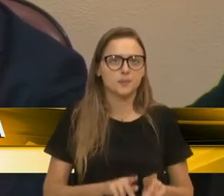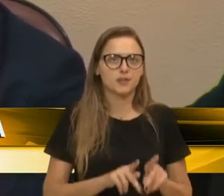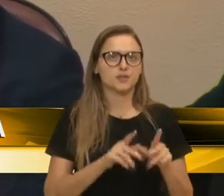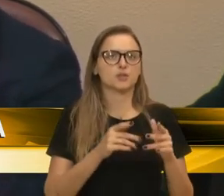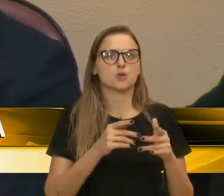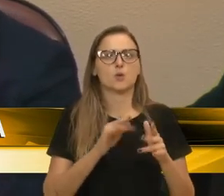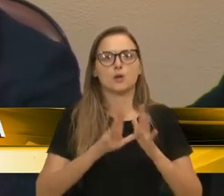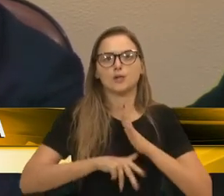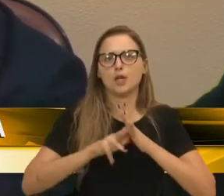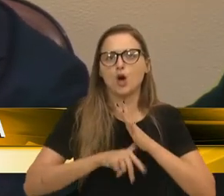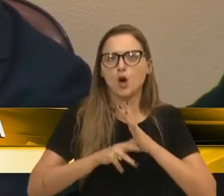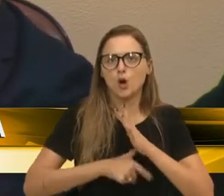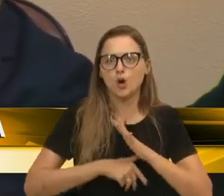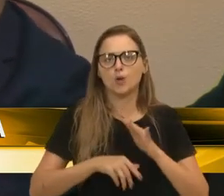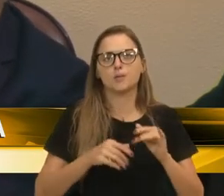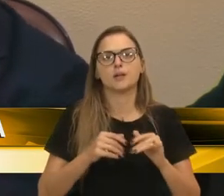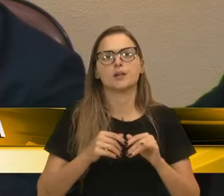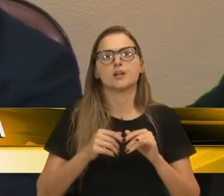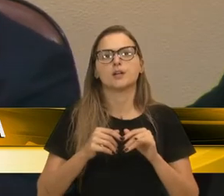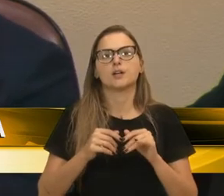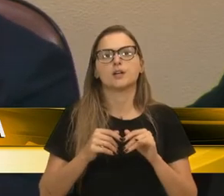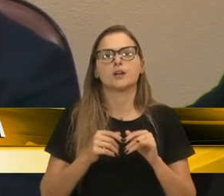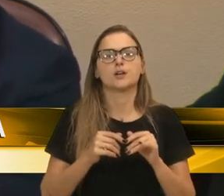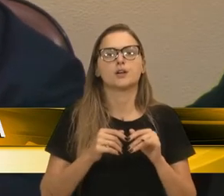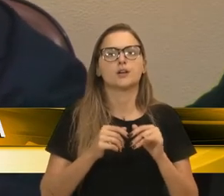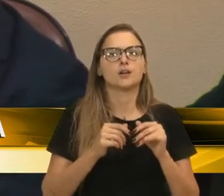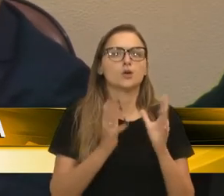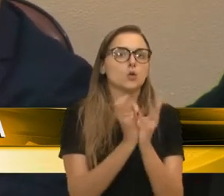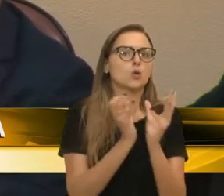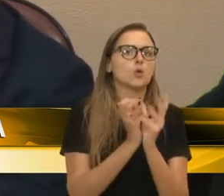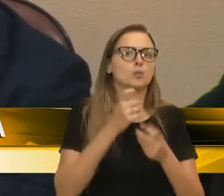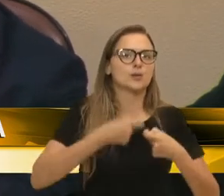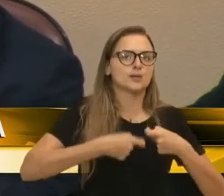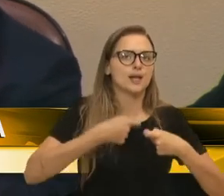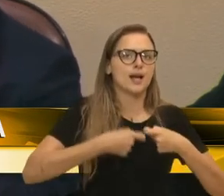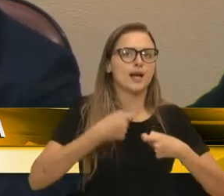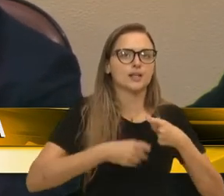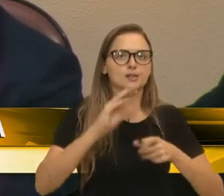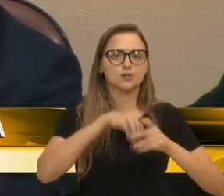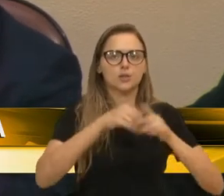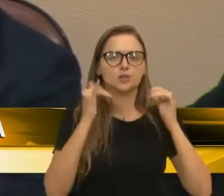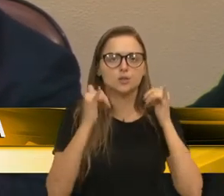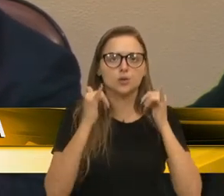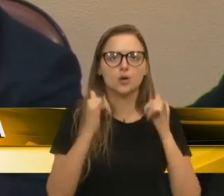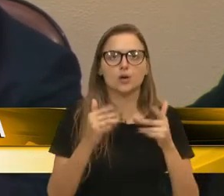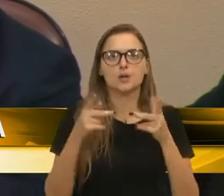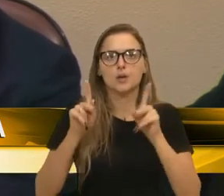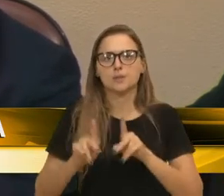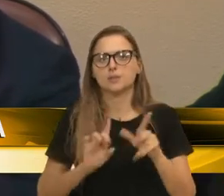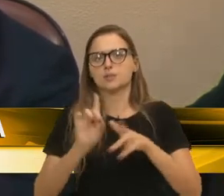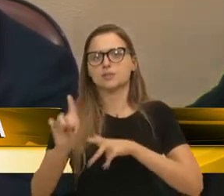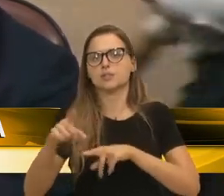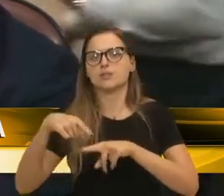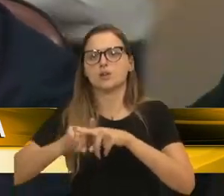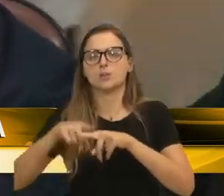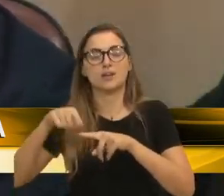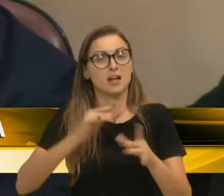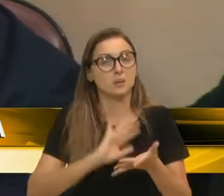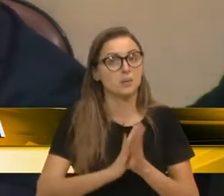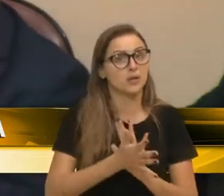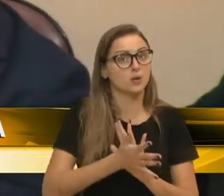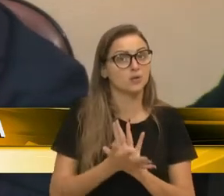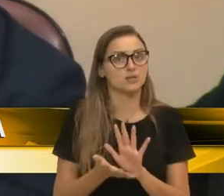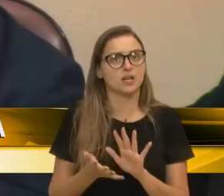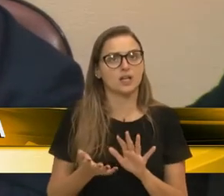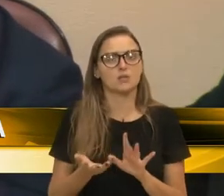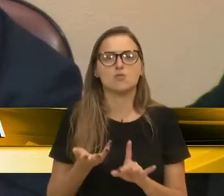turma de bandidos, essa turma que transa dentro de ônibus, essa tigrada que vai nos parques, é uma coisa pejorativa, preconceituosa, contra